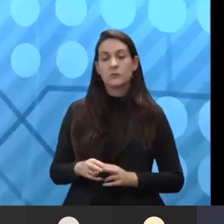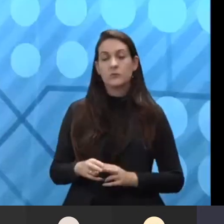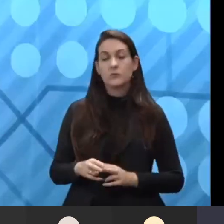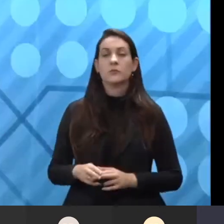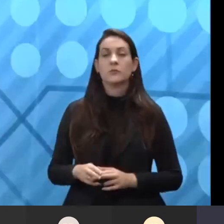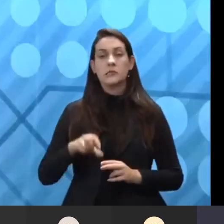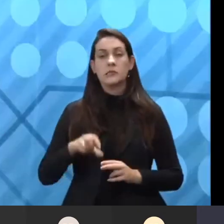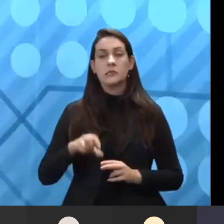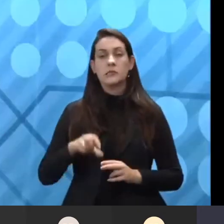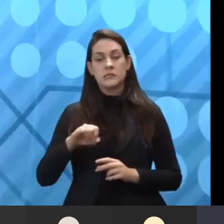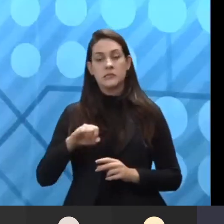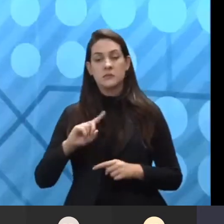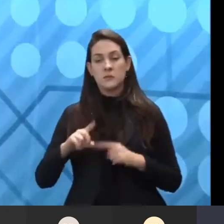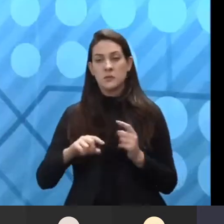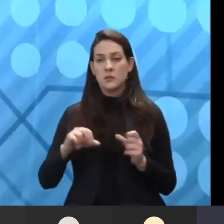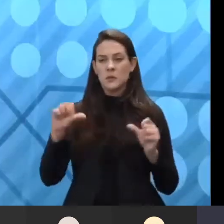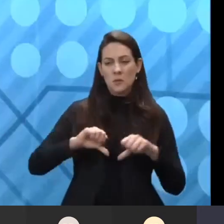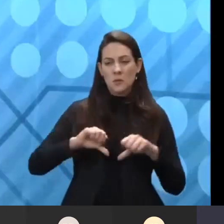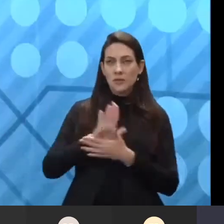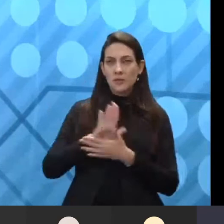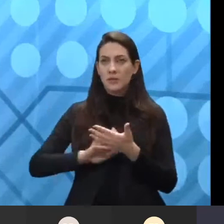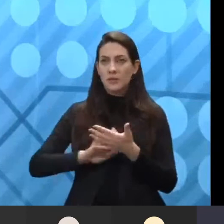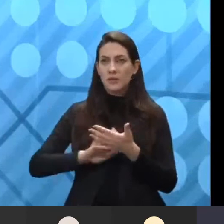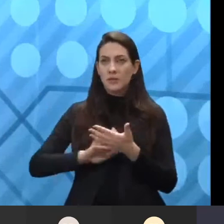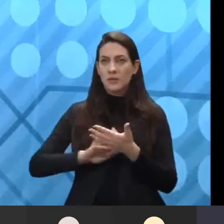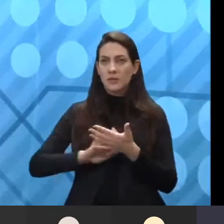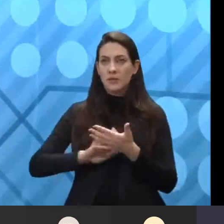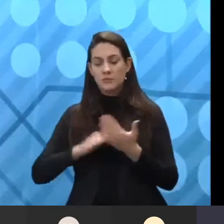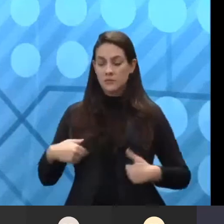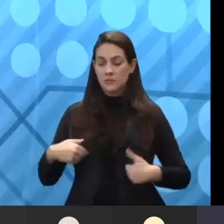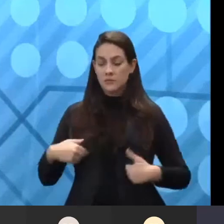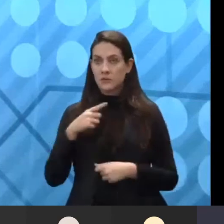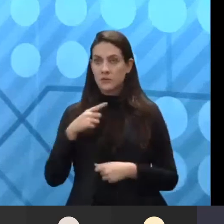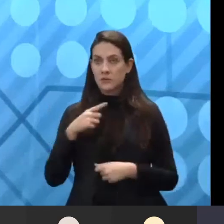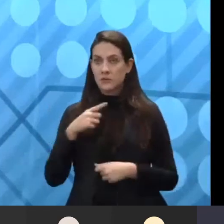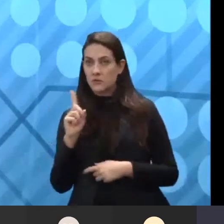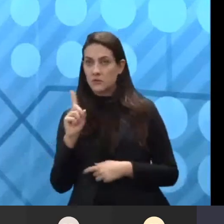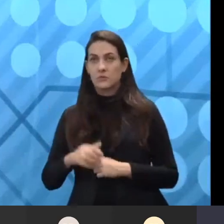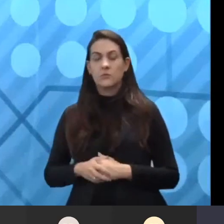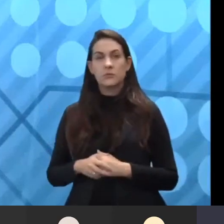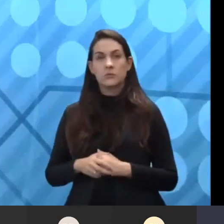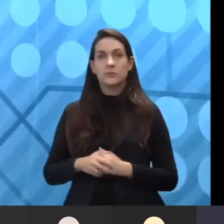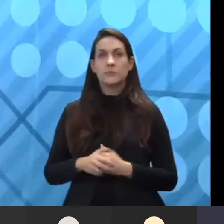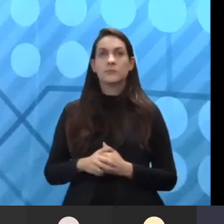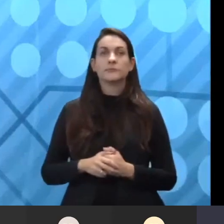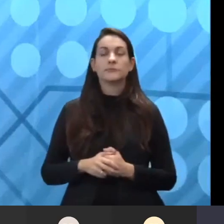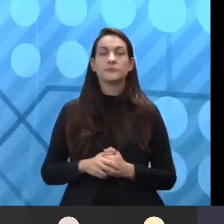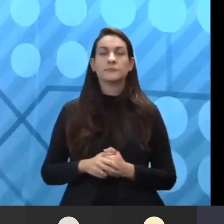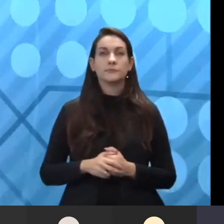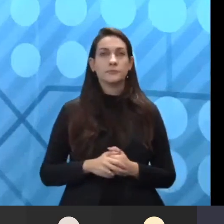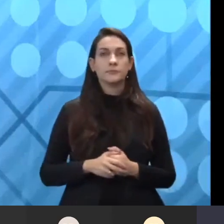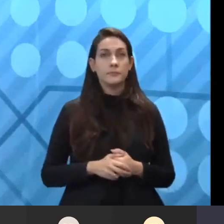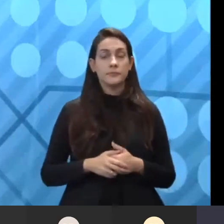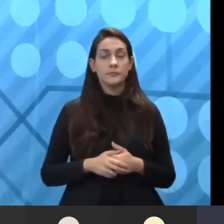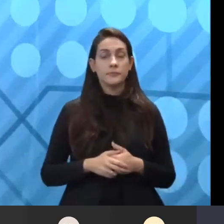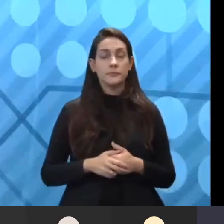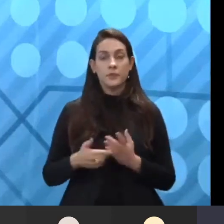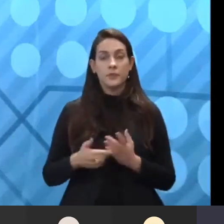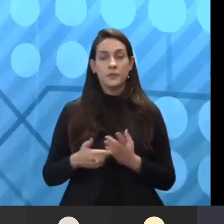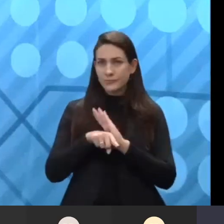nenhum efeito colateral, nenhum efeito tóxico para o organismo, para o indivíduo que está sendo tratado com aquele antibiótico. Então, o